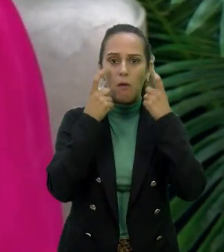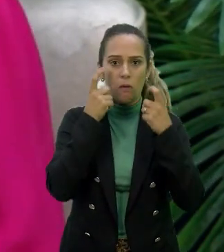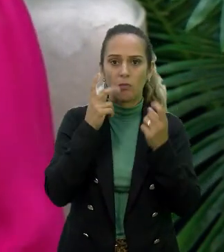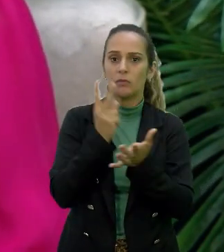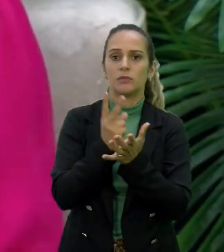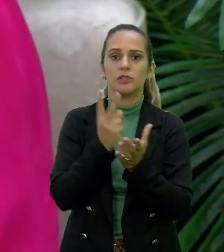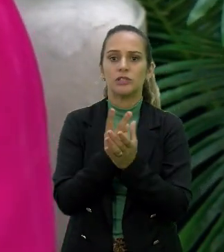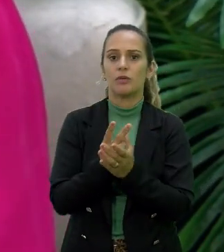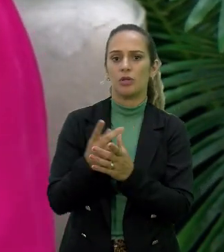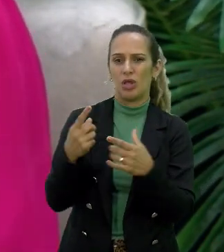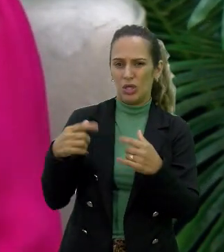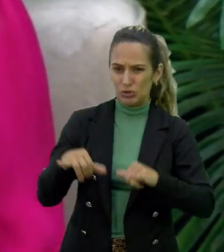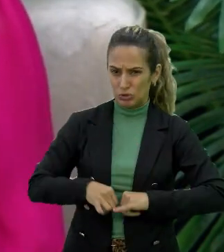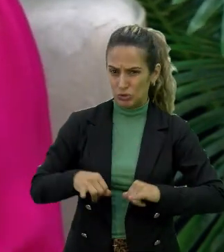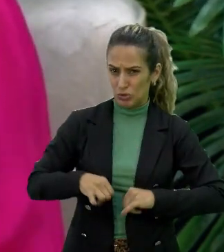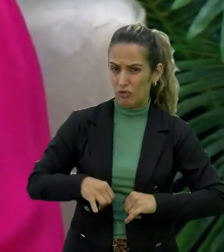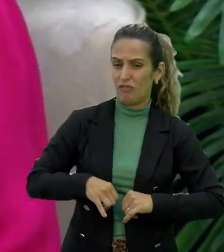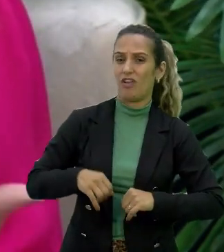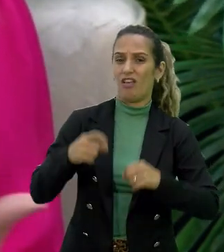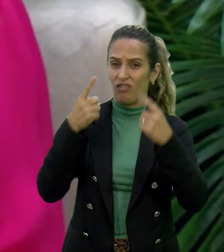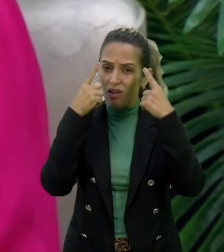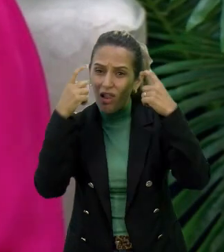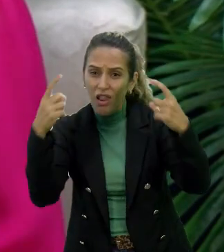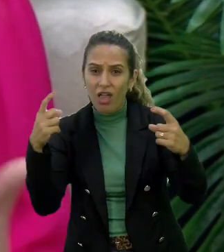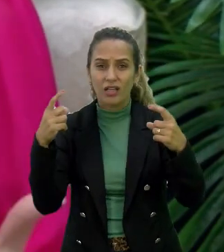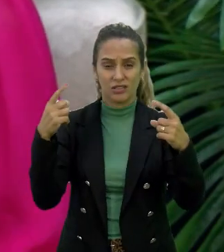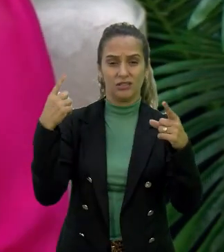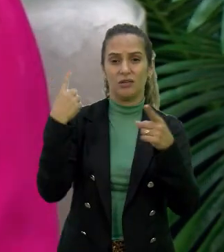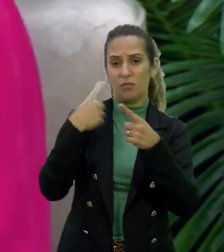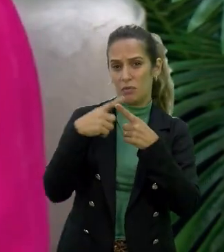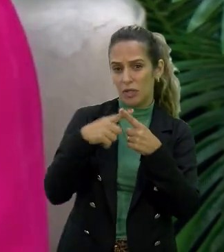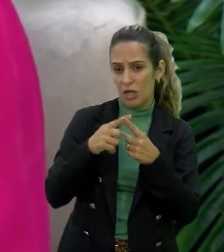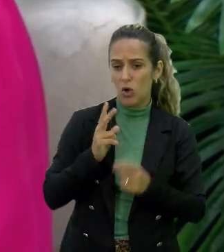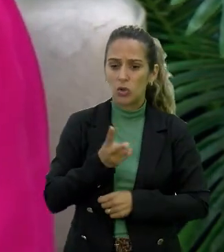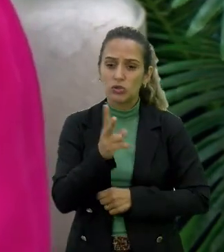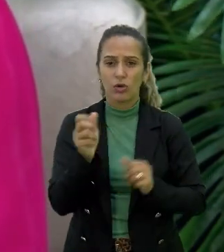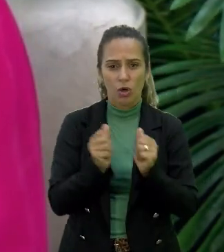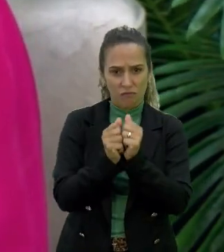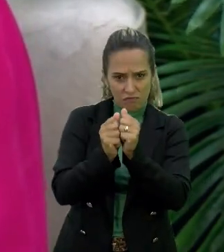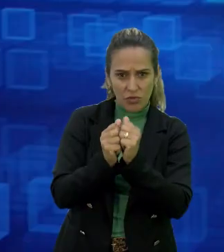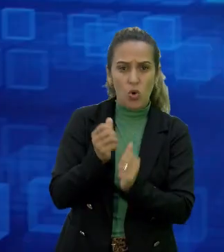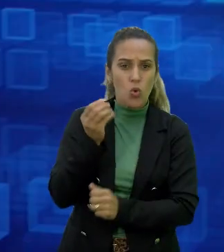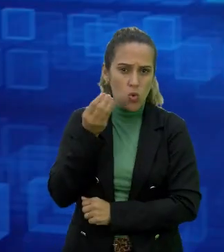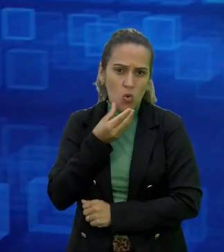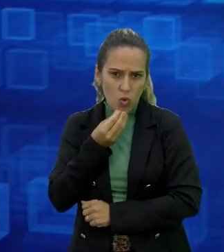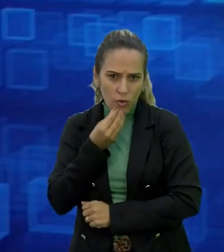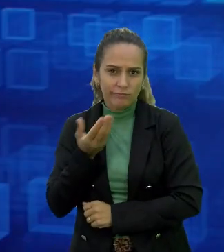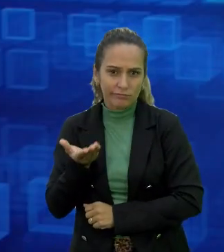preocupação de ficar sofrendo violência porque acha que não vai conseguir sustentar os filhos sozinho